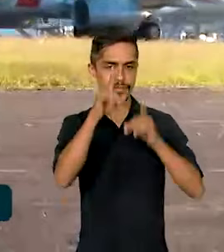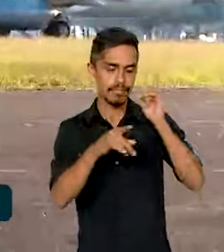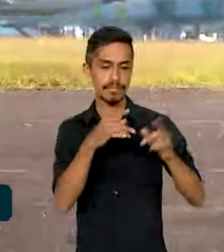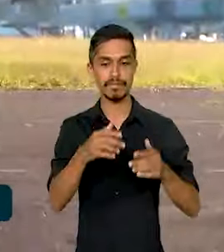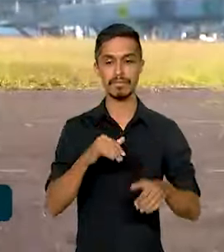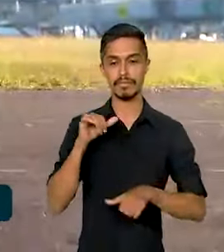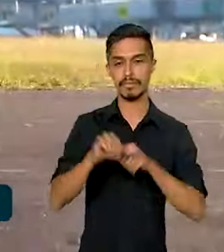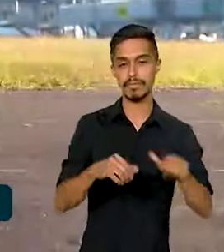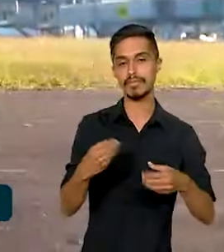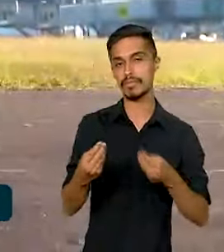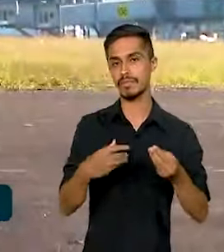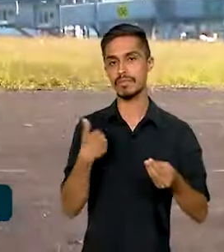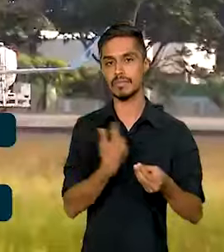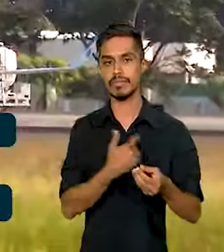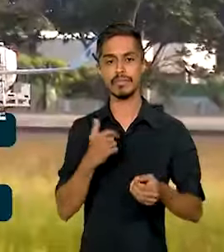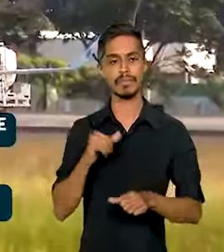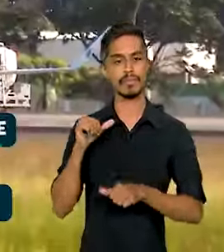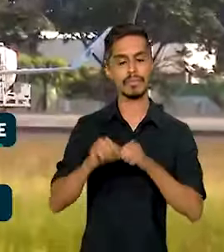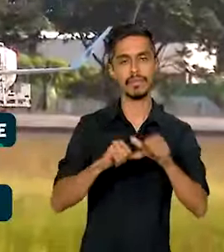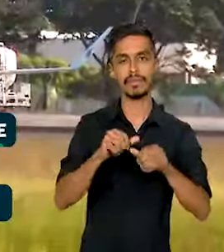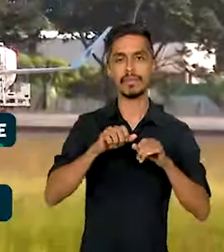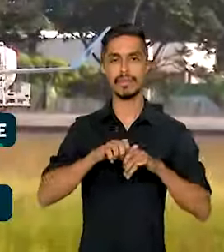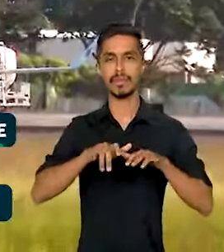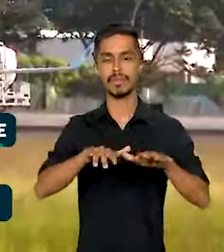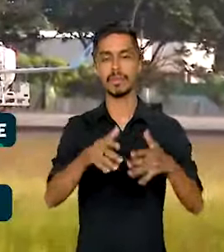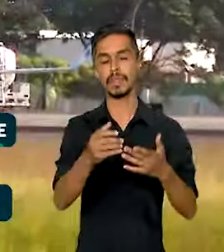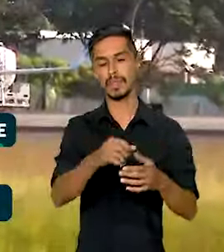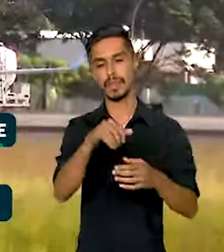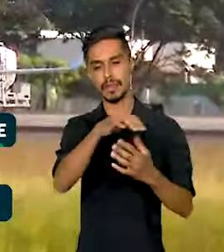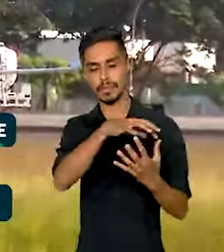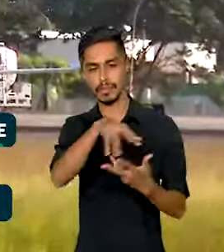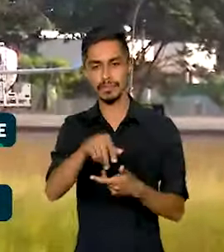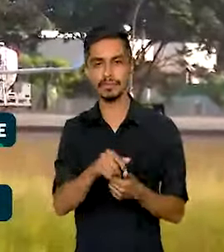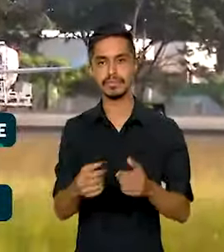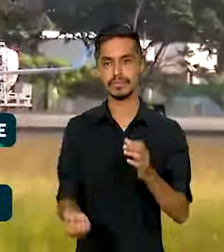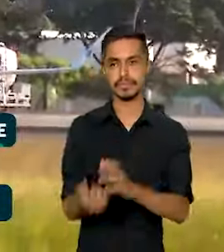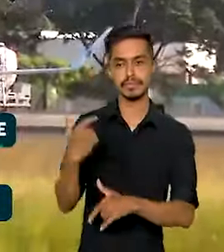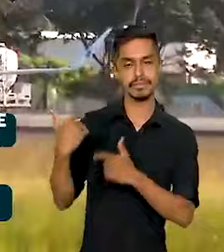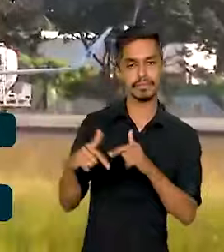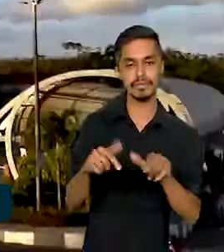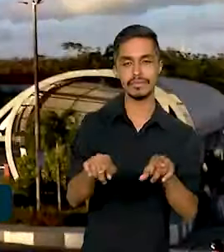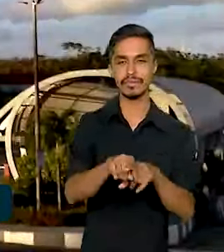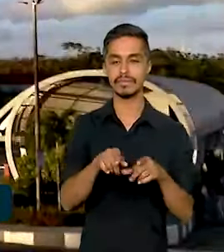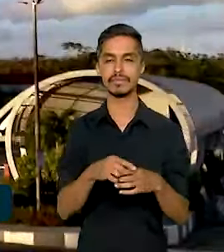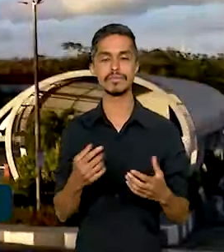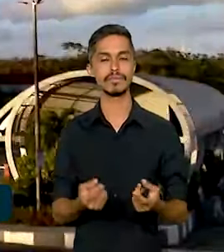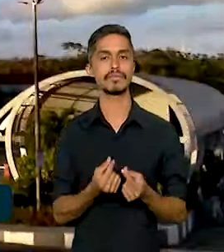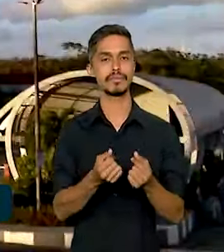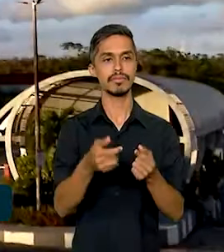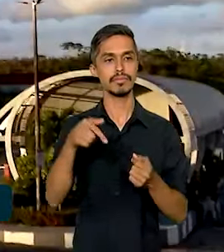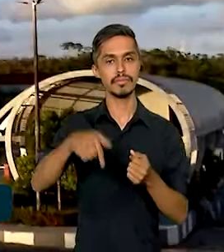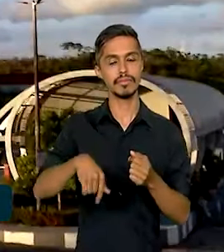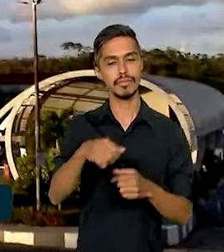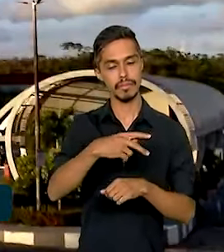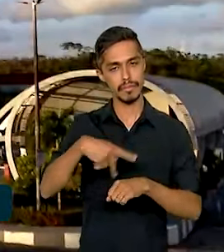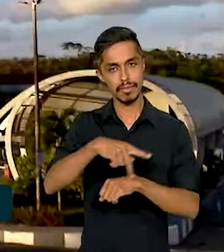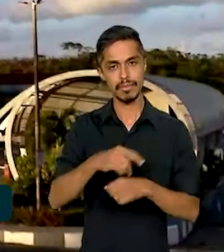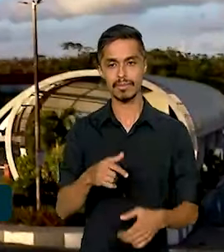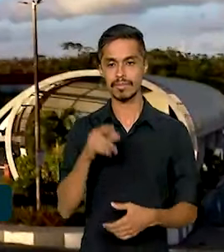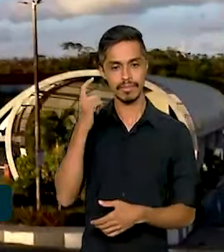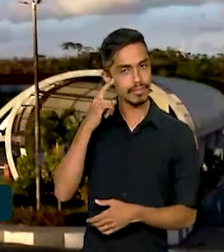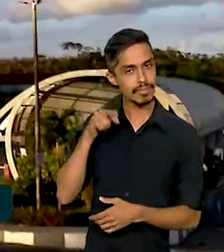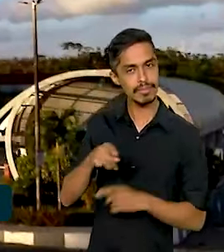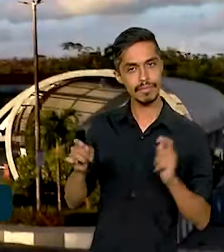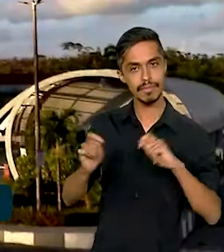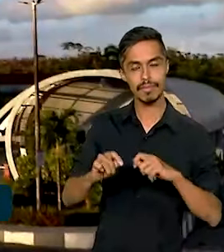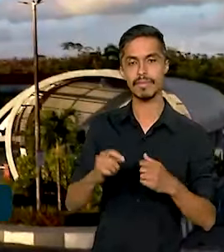maneira como nos deslocamos pelo Brasil e pelo mundo, além de gerar emprego e renda no país. Foi pensando neste potencial que